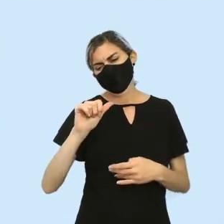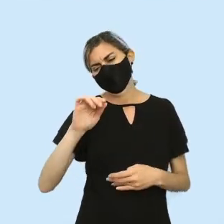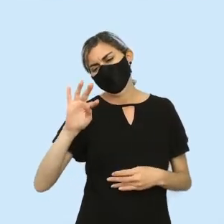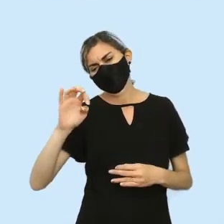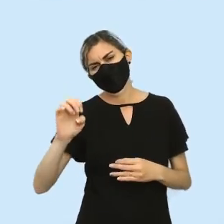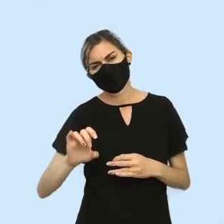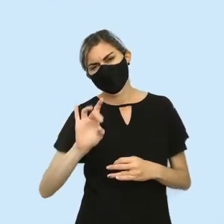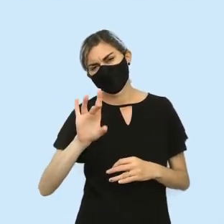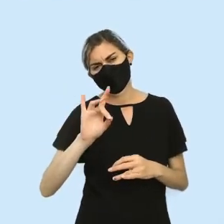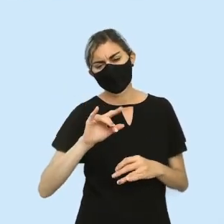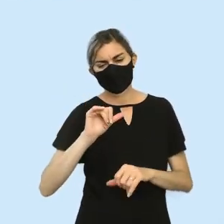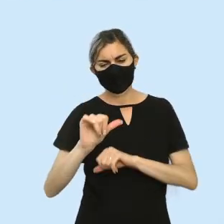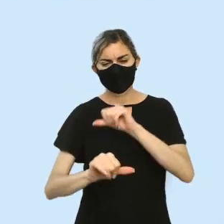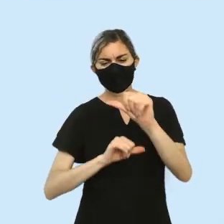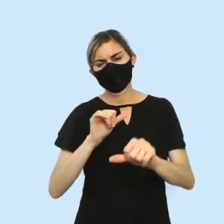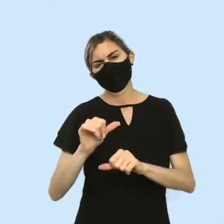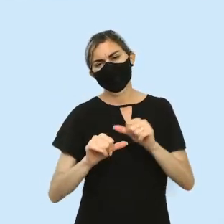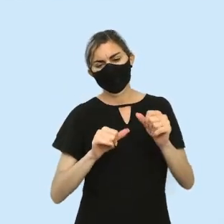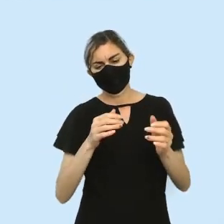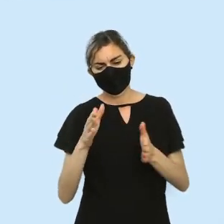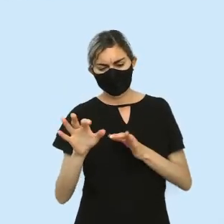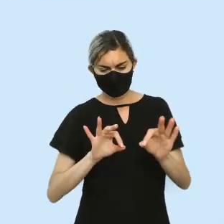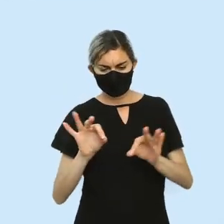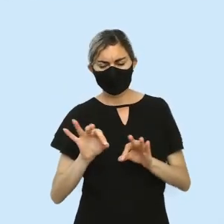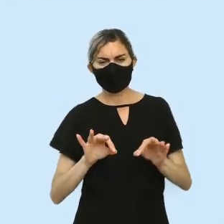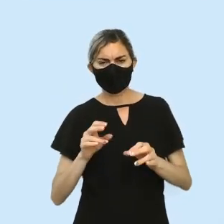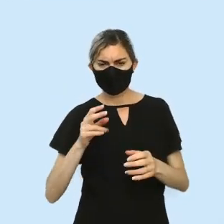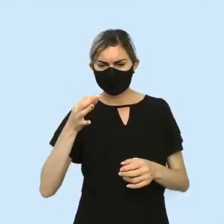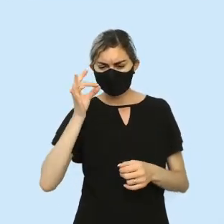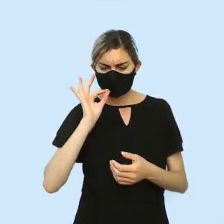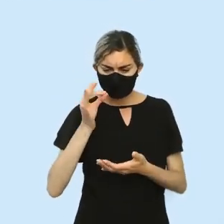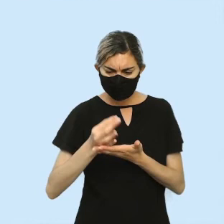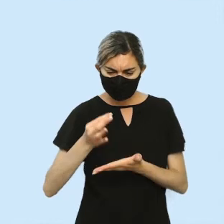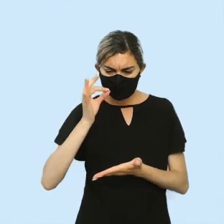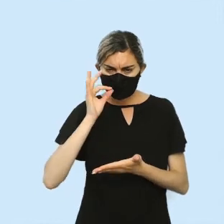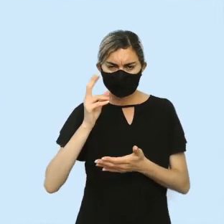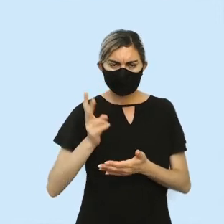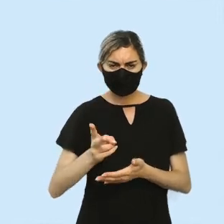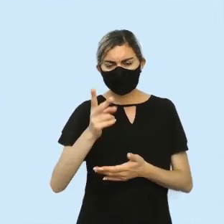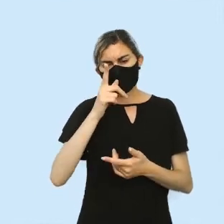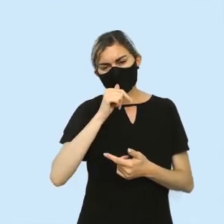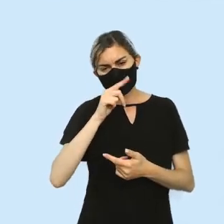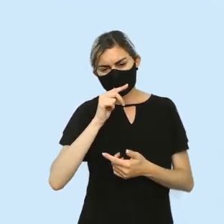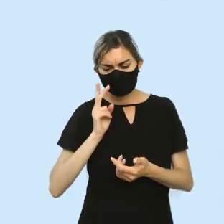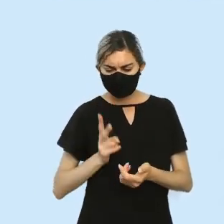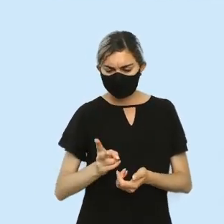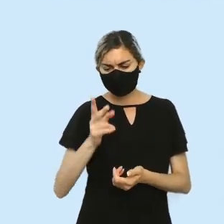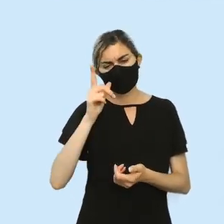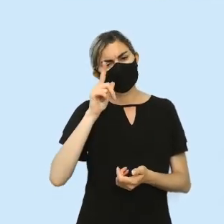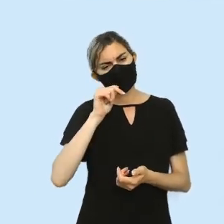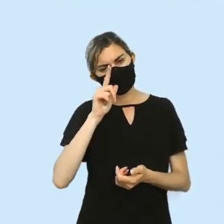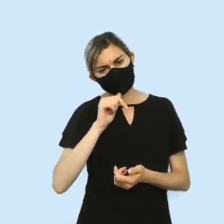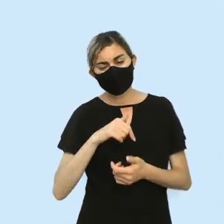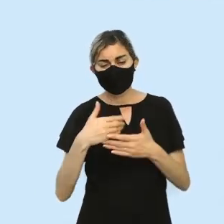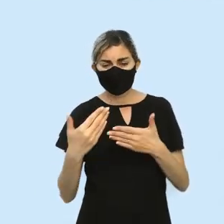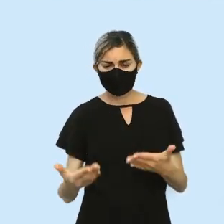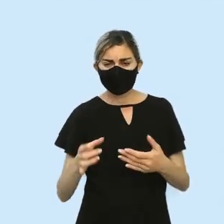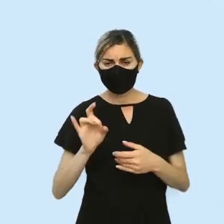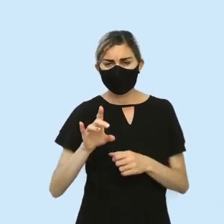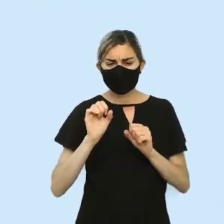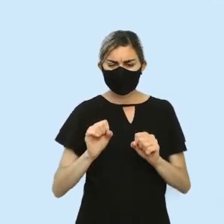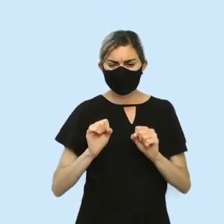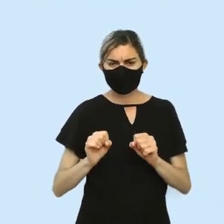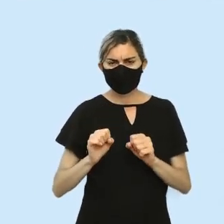é só para mudança de fase. Chá continua chá e água continua água. Então só pode ser o